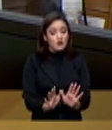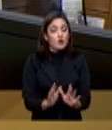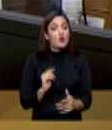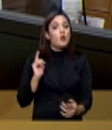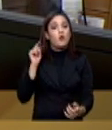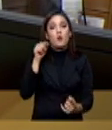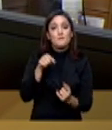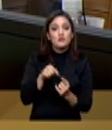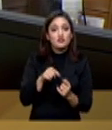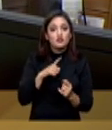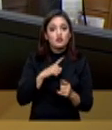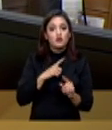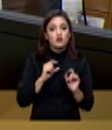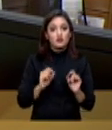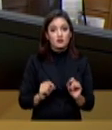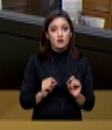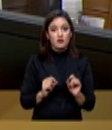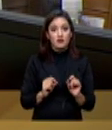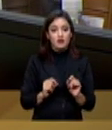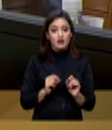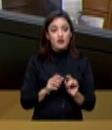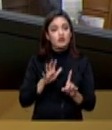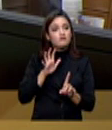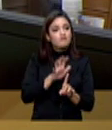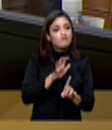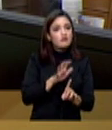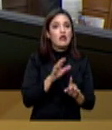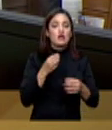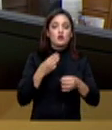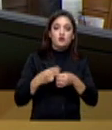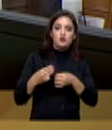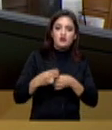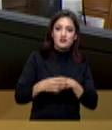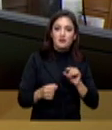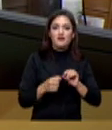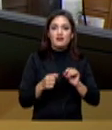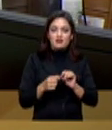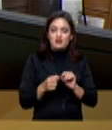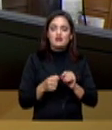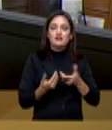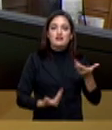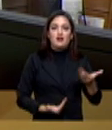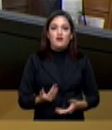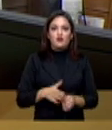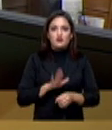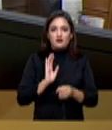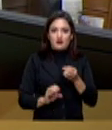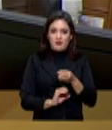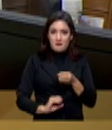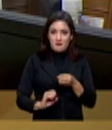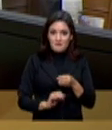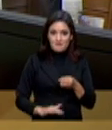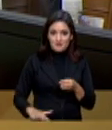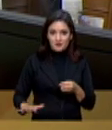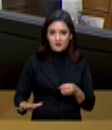intuito de compelir os municípios a conceder os serviços de saneamento básico